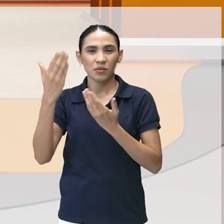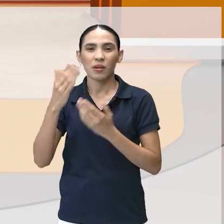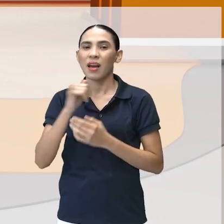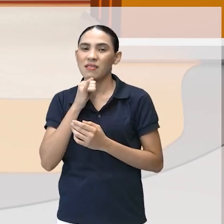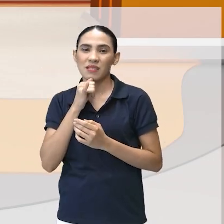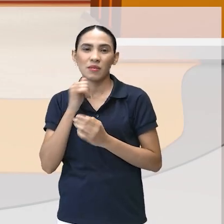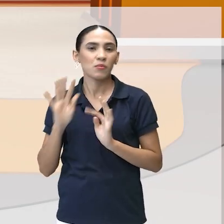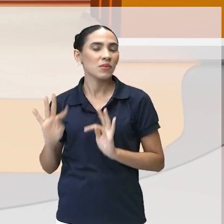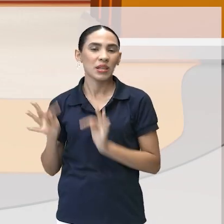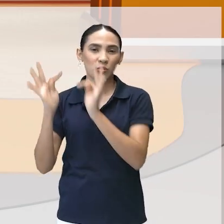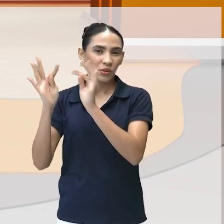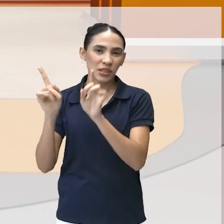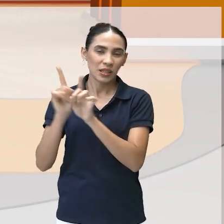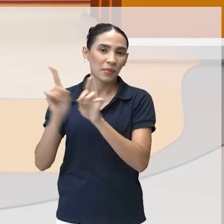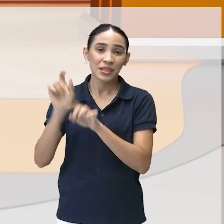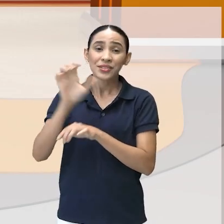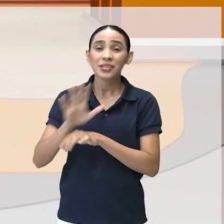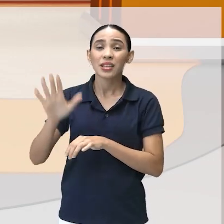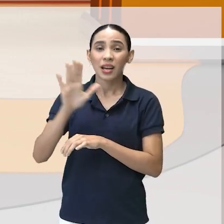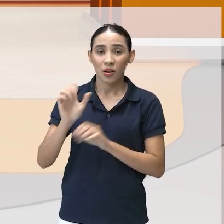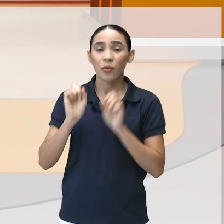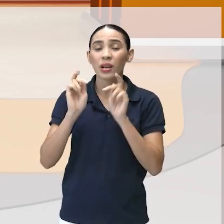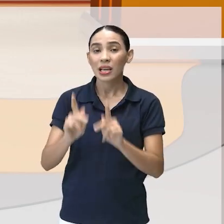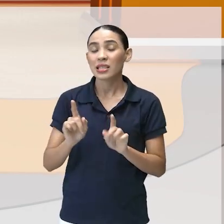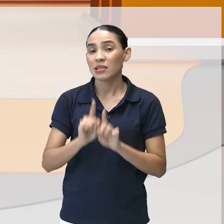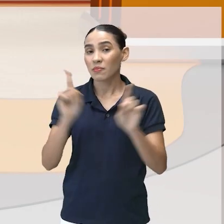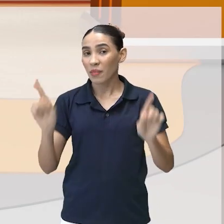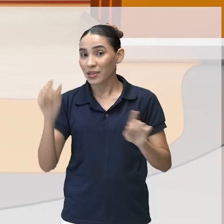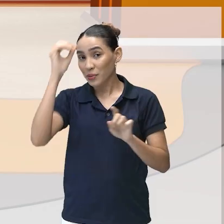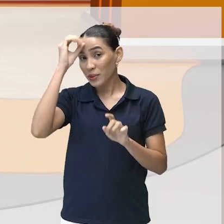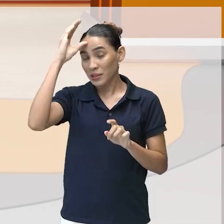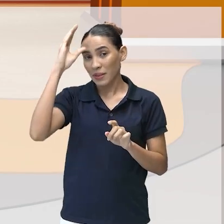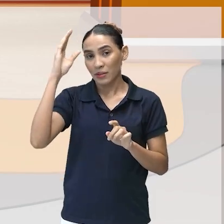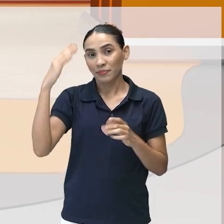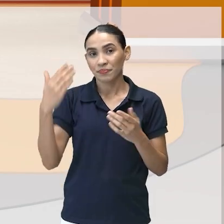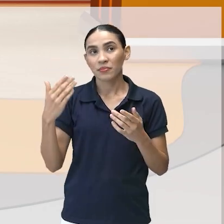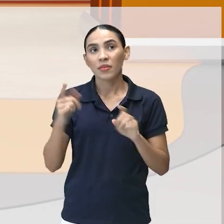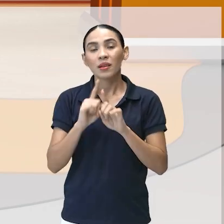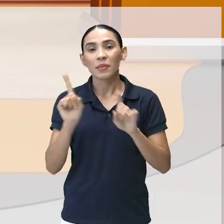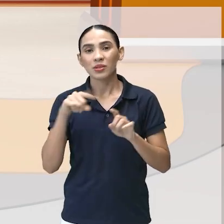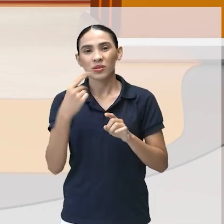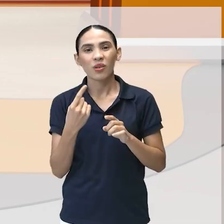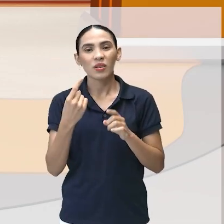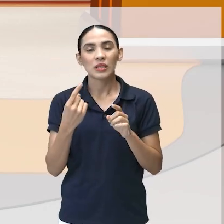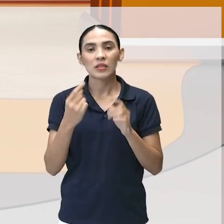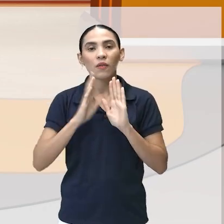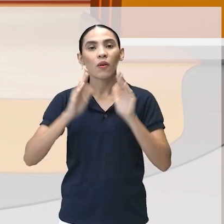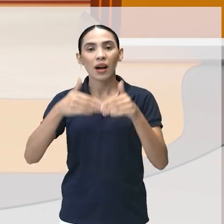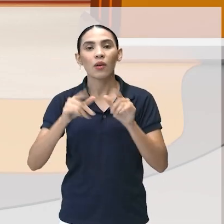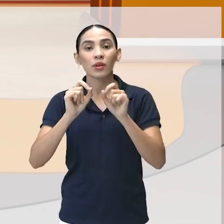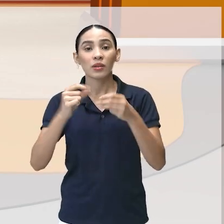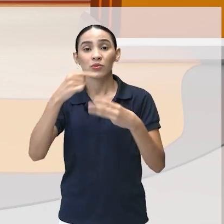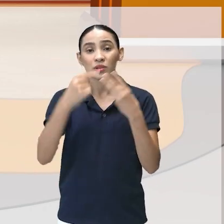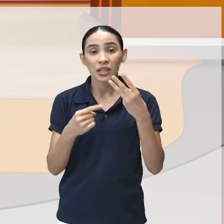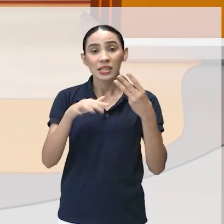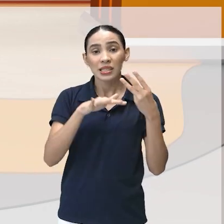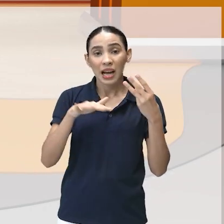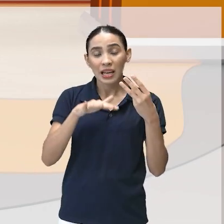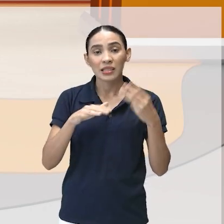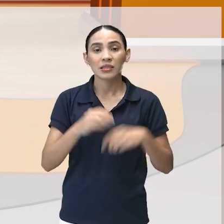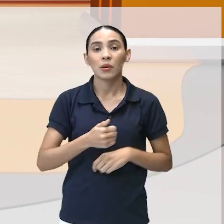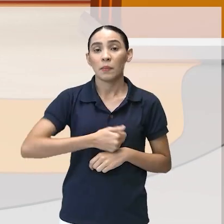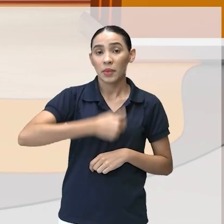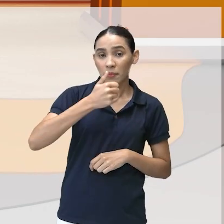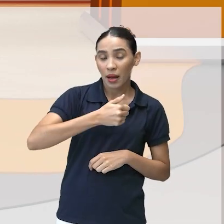certo? Tecnologias de uma forma geral, certo? Mais conhecimento, por assim dizer. Mas a gente vai se deter ali aos 3 setores, né?